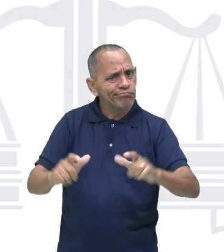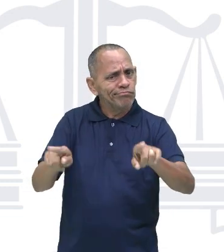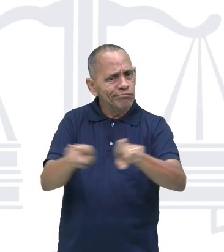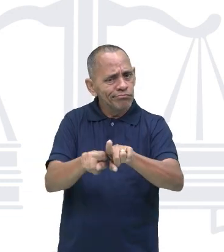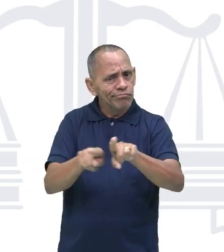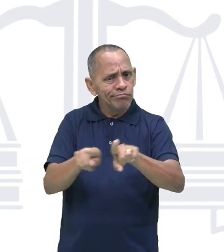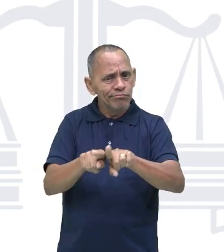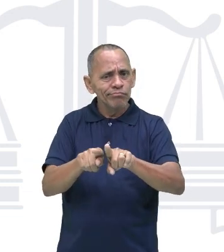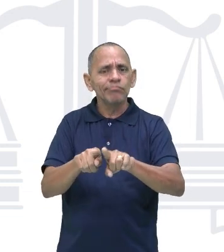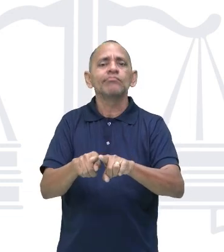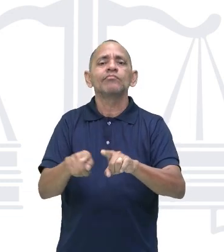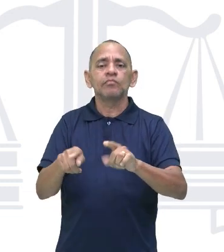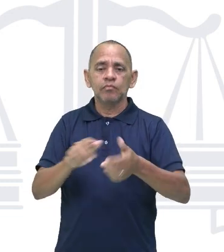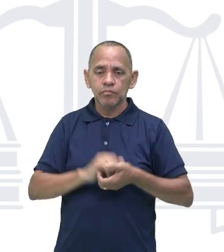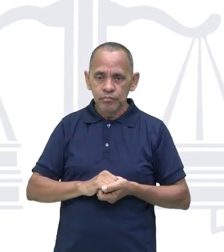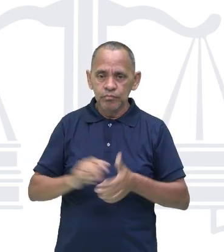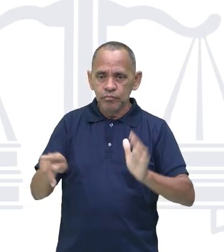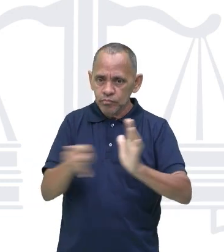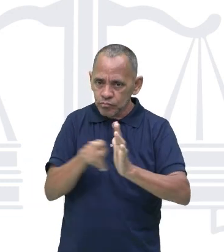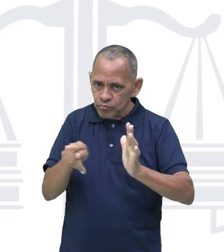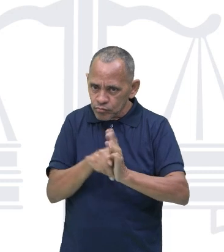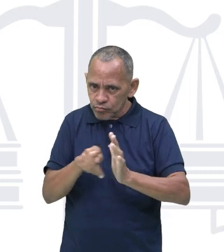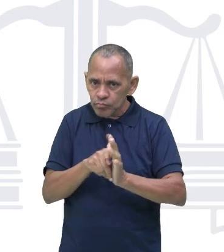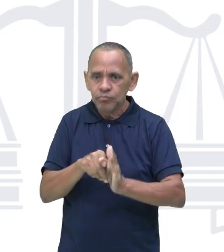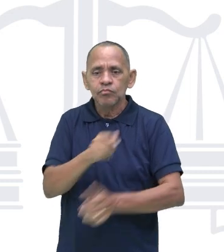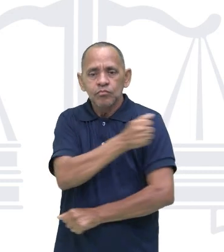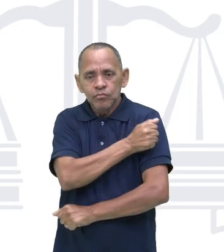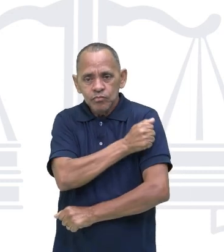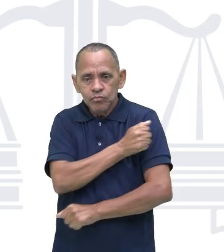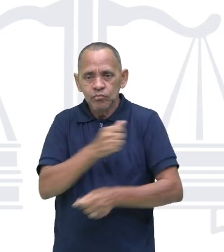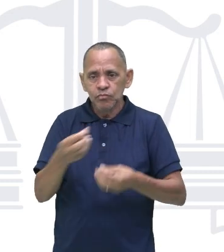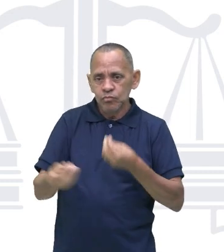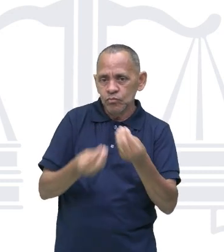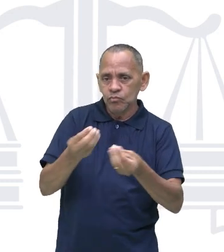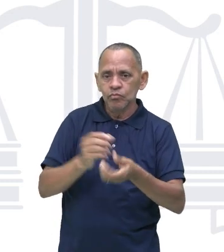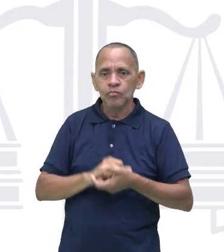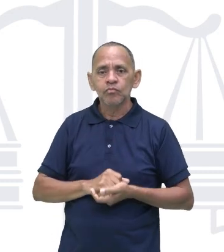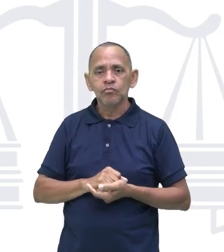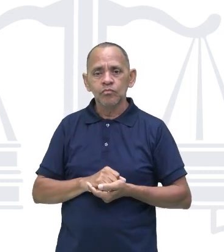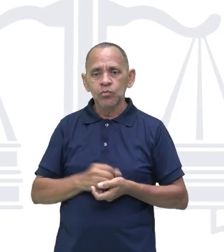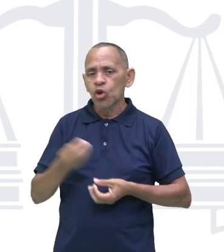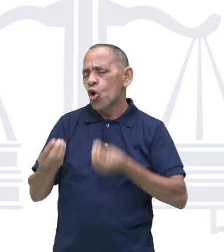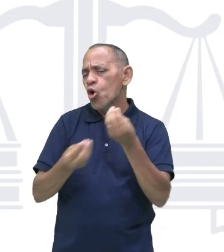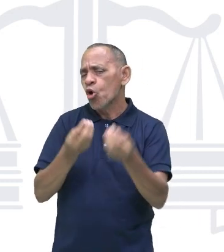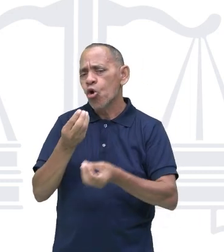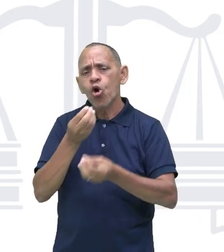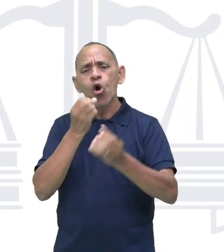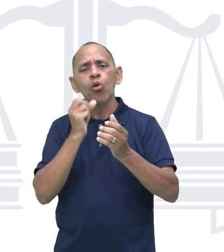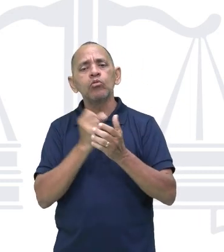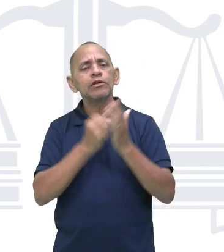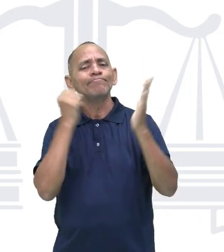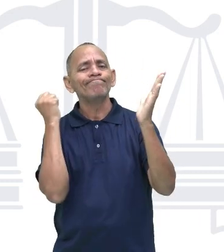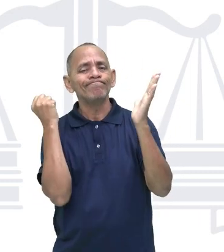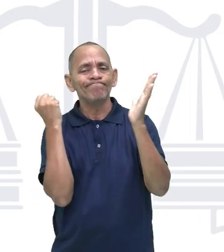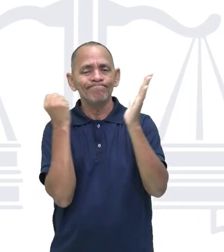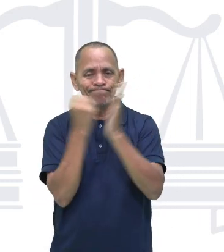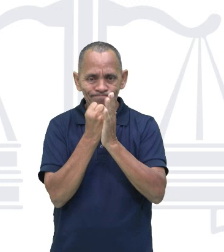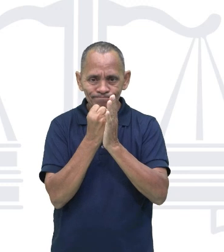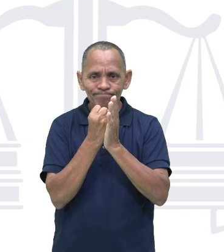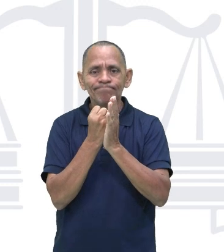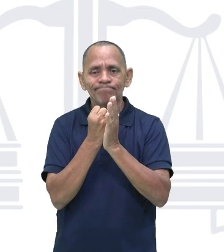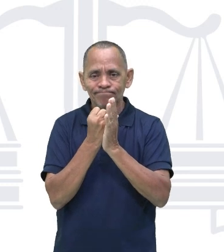muito grande na vida dos nossos estudantes. E que impacto nós podemos deixar na jornada da vida desse estudante, né?